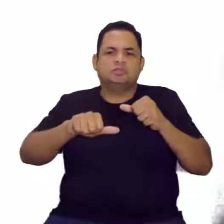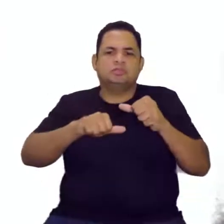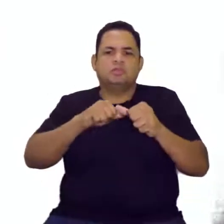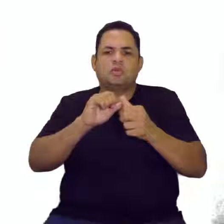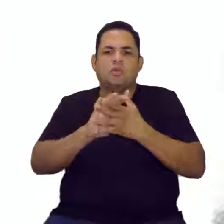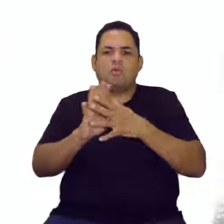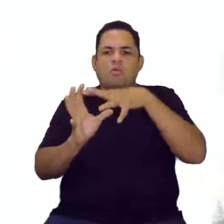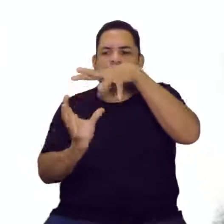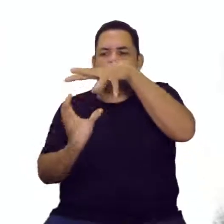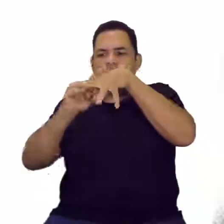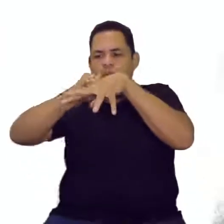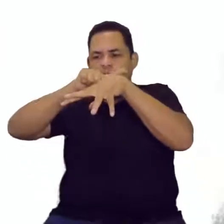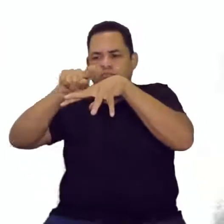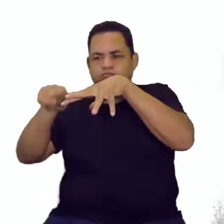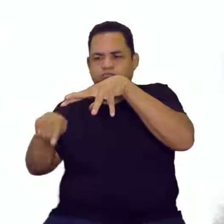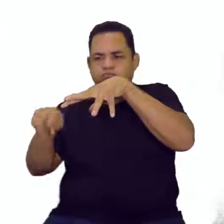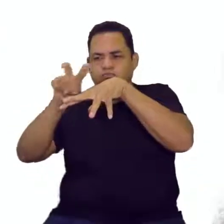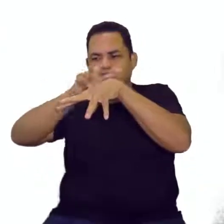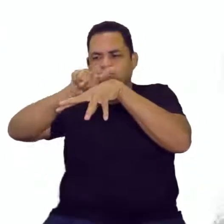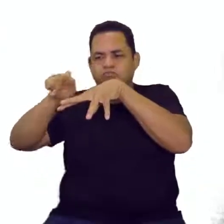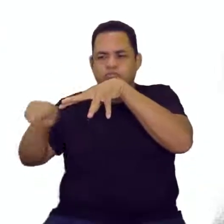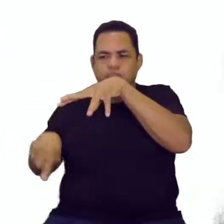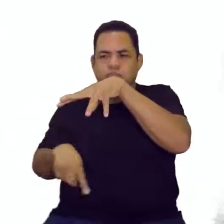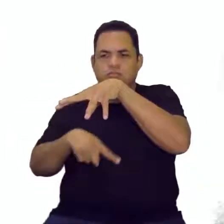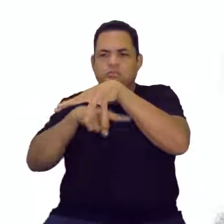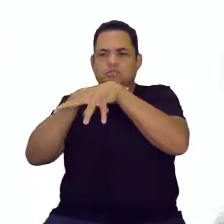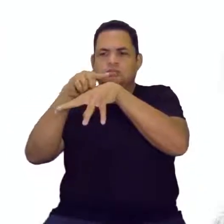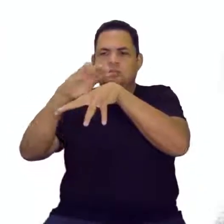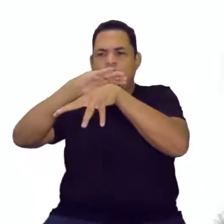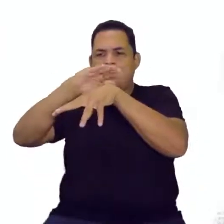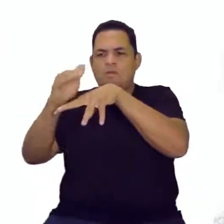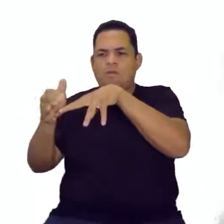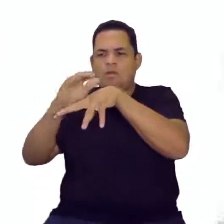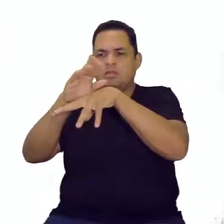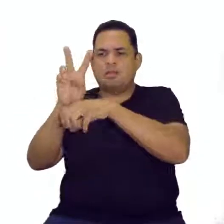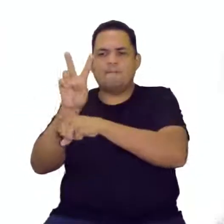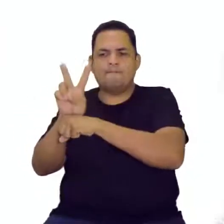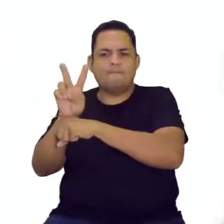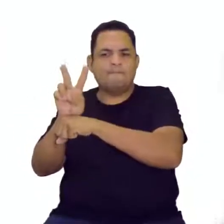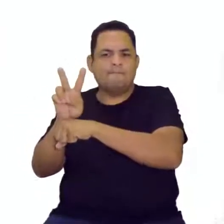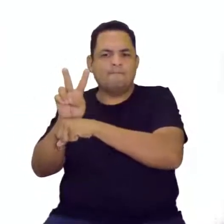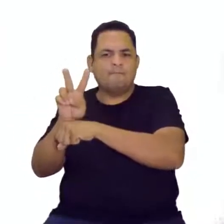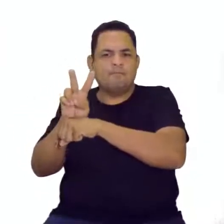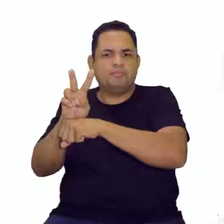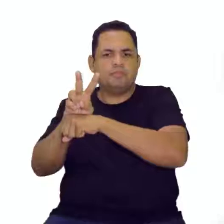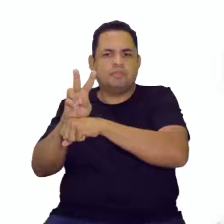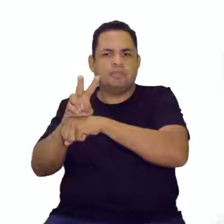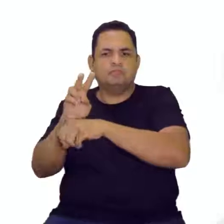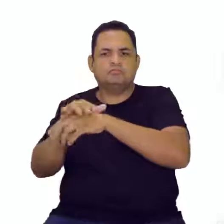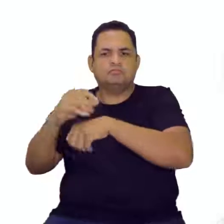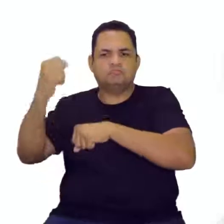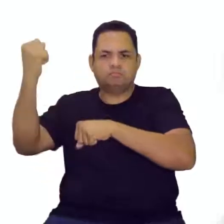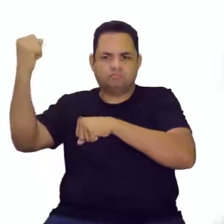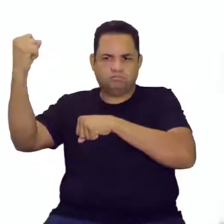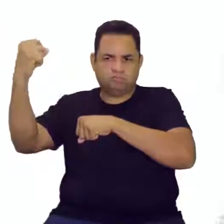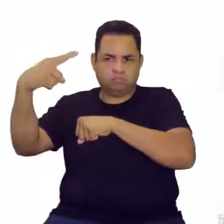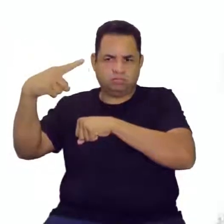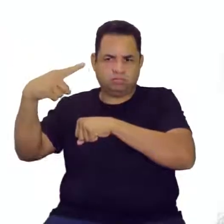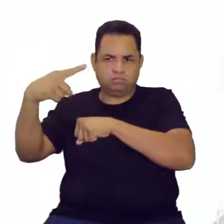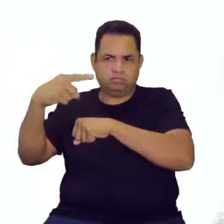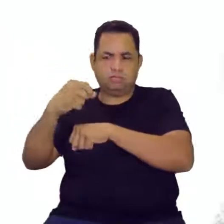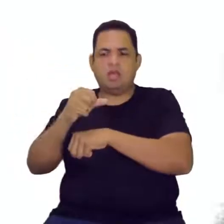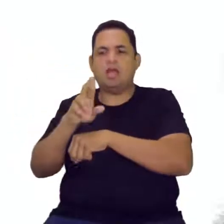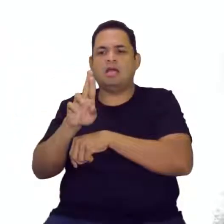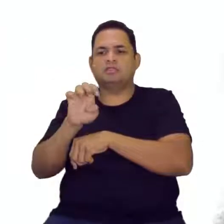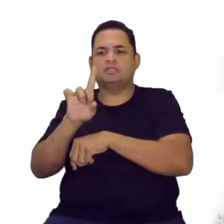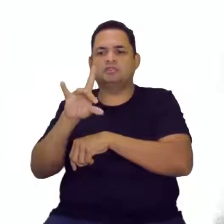camada protetora da Terra. E aí protege a Terra do quê? Das radiações